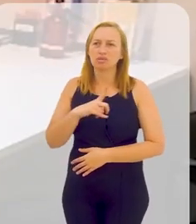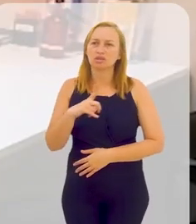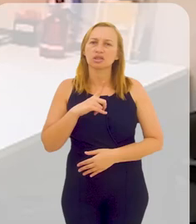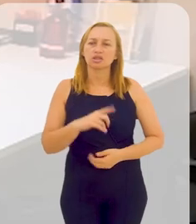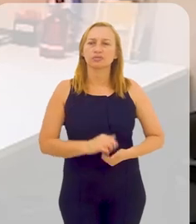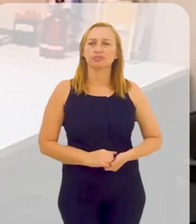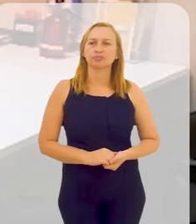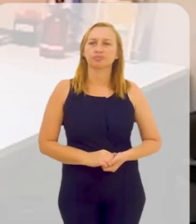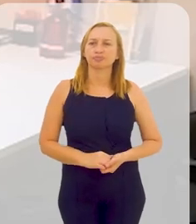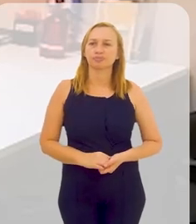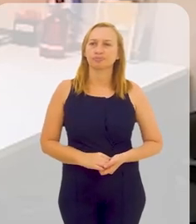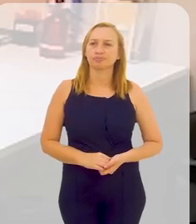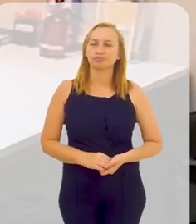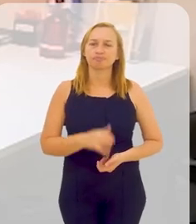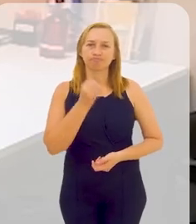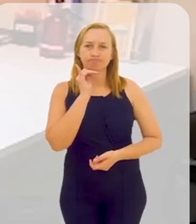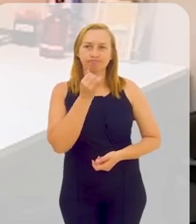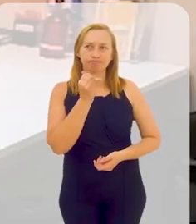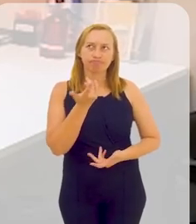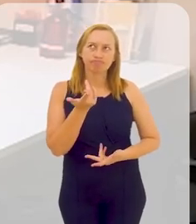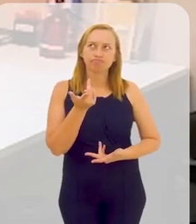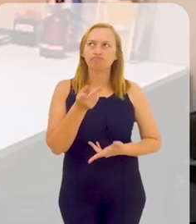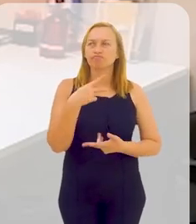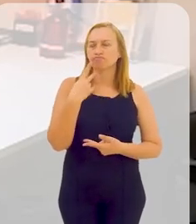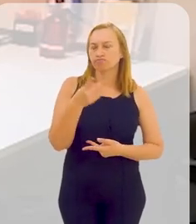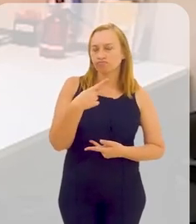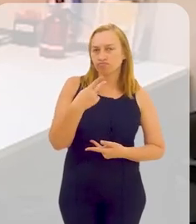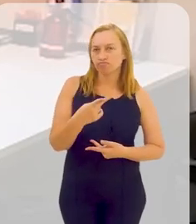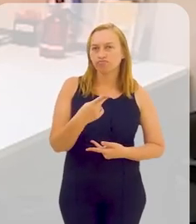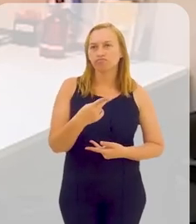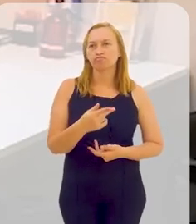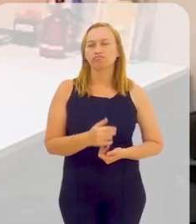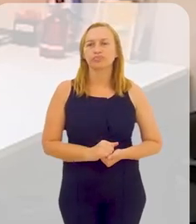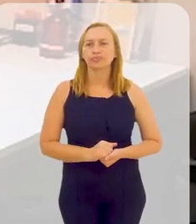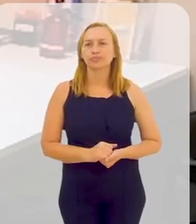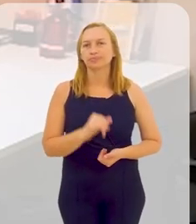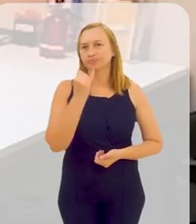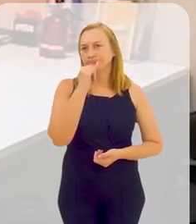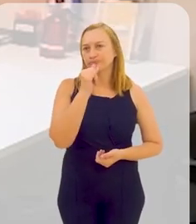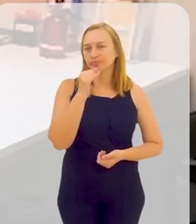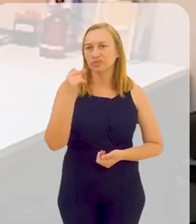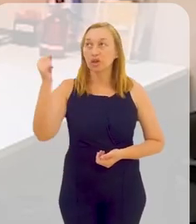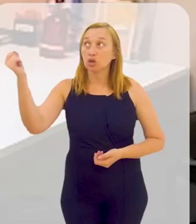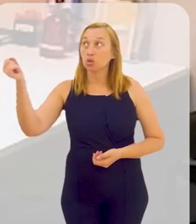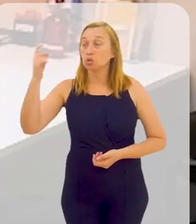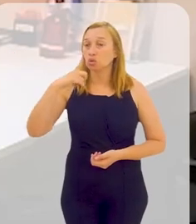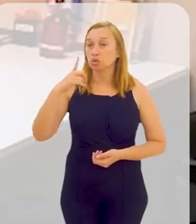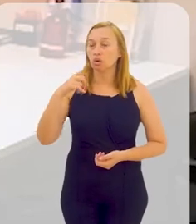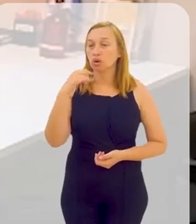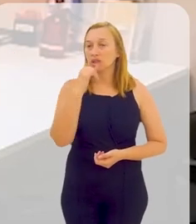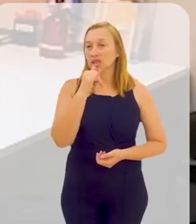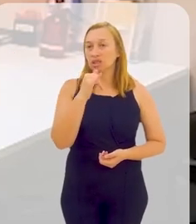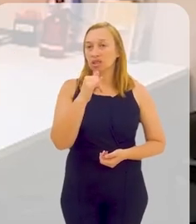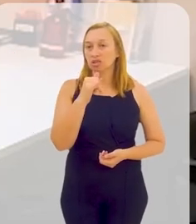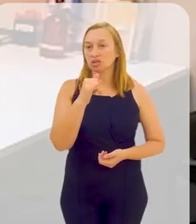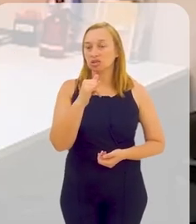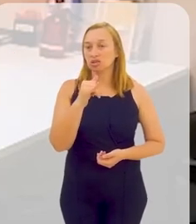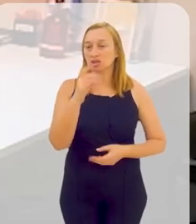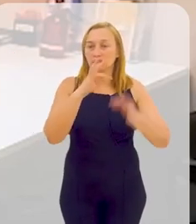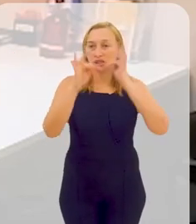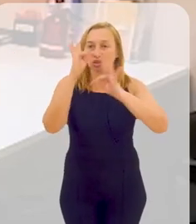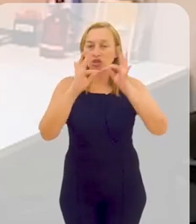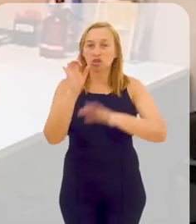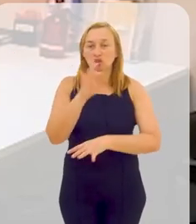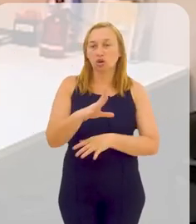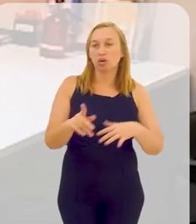havia uma narrativa um discurso que dizia que a energia solar era uma tecnologia só